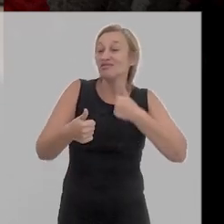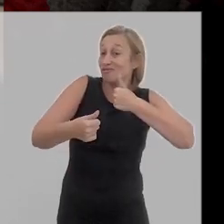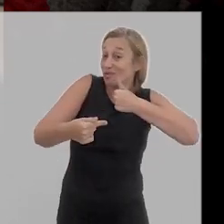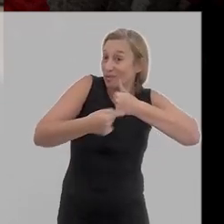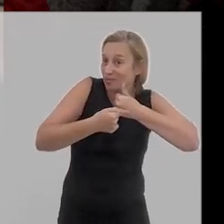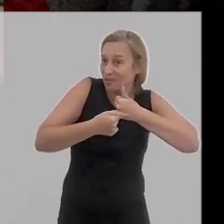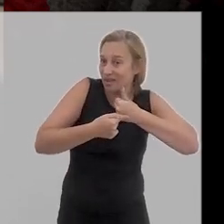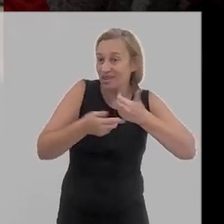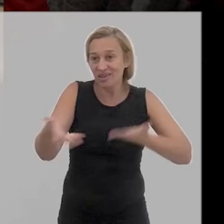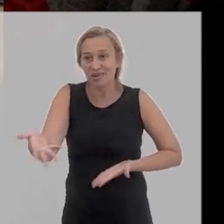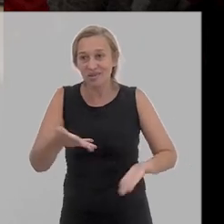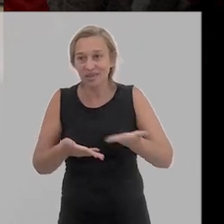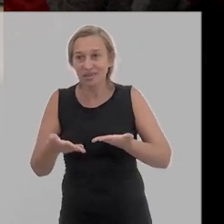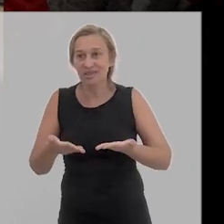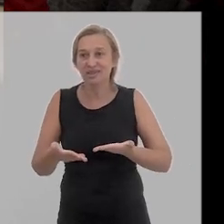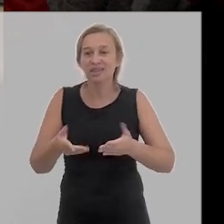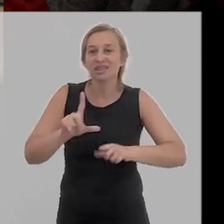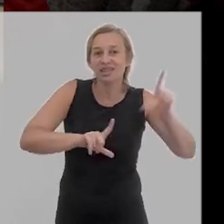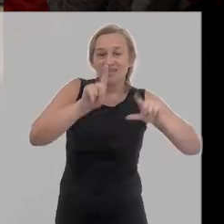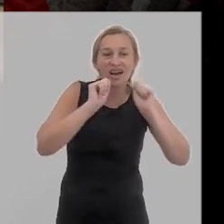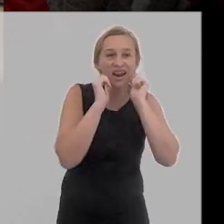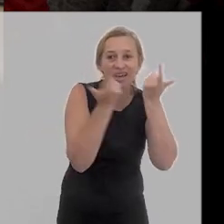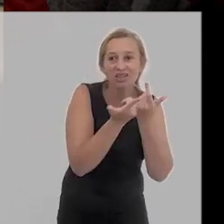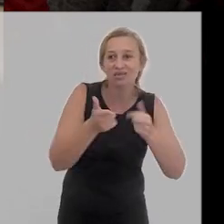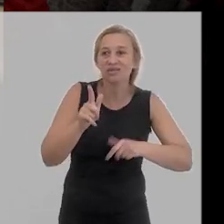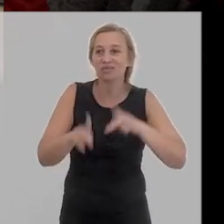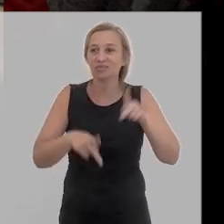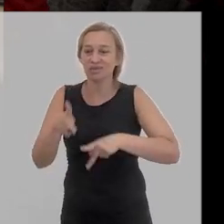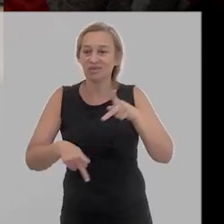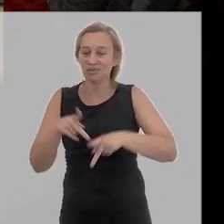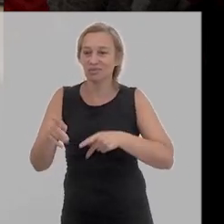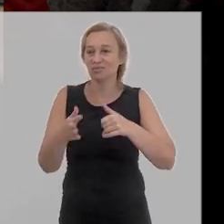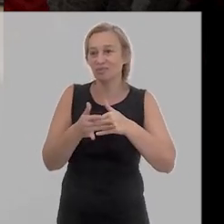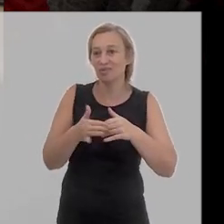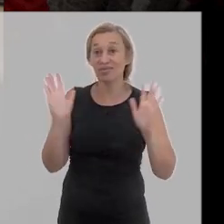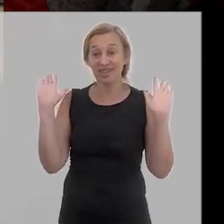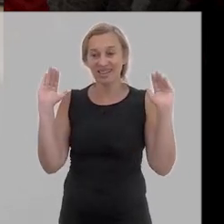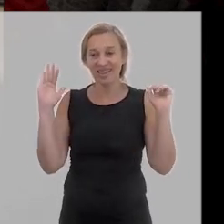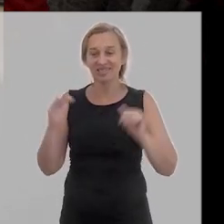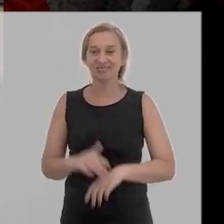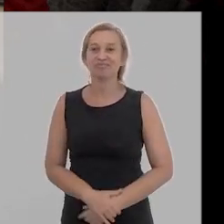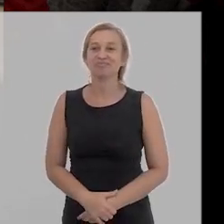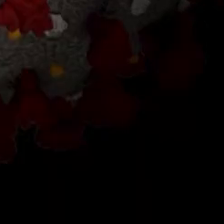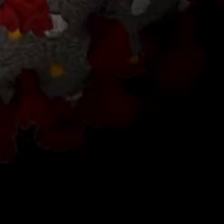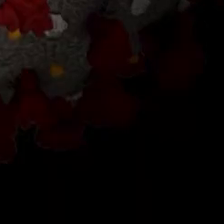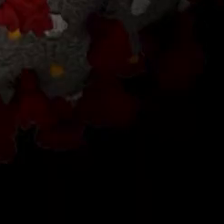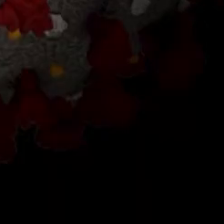sabe, curte, comenta e compartilha. TV Alerj, o canal do povo. Até a próxima.